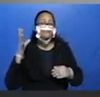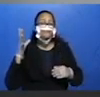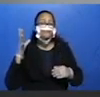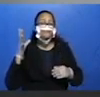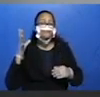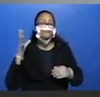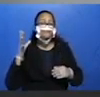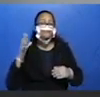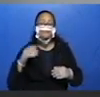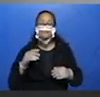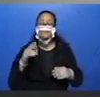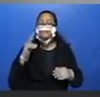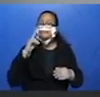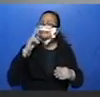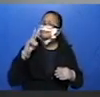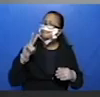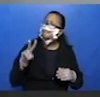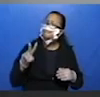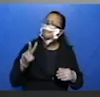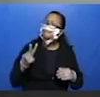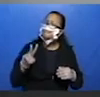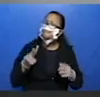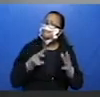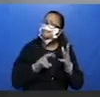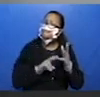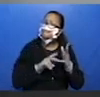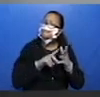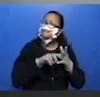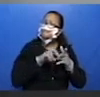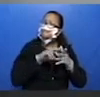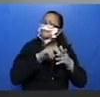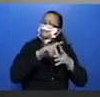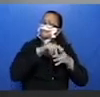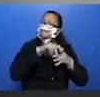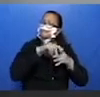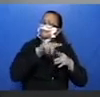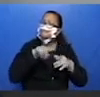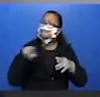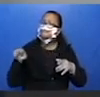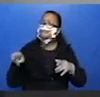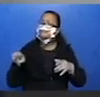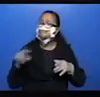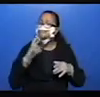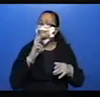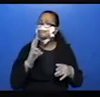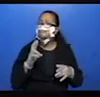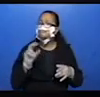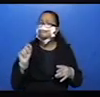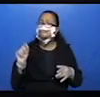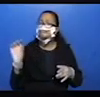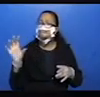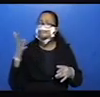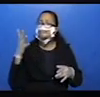Olha que interessante, parece uma escadinha, né? Vocês vão responder o que aconteceu.